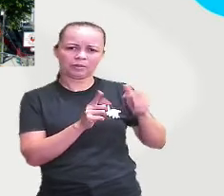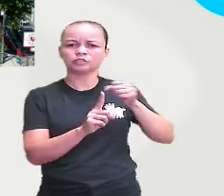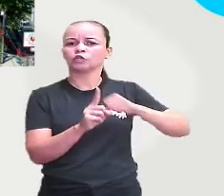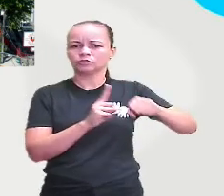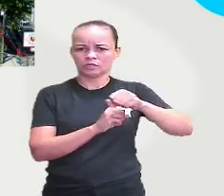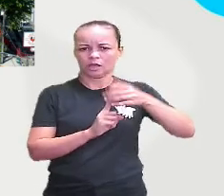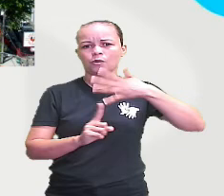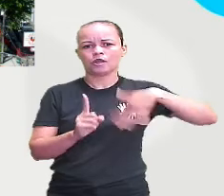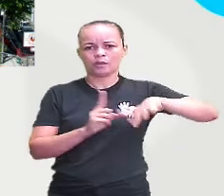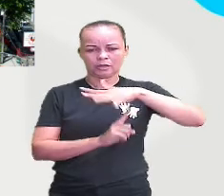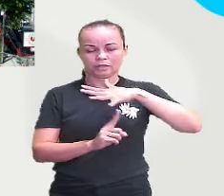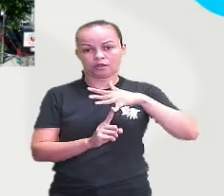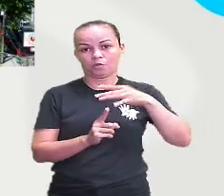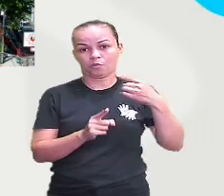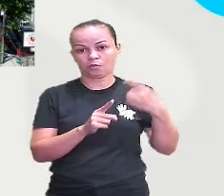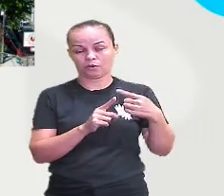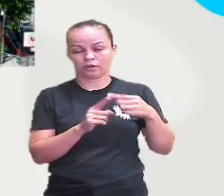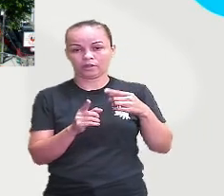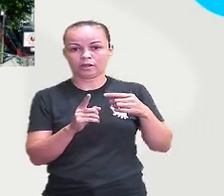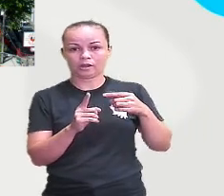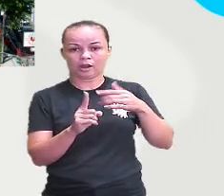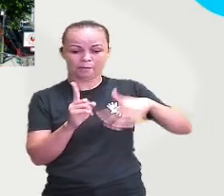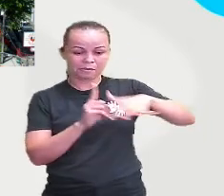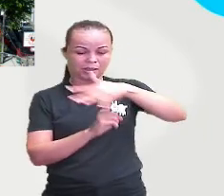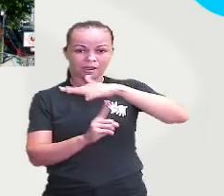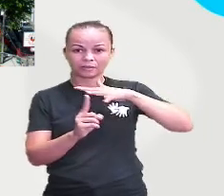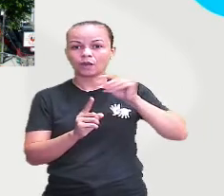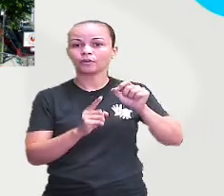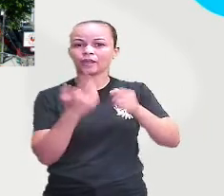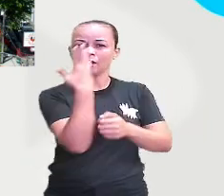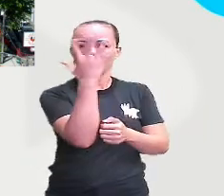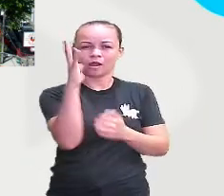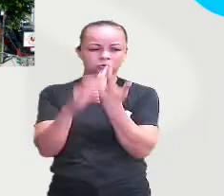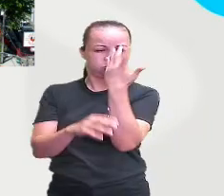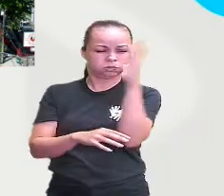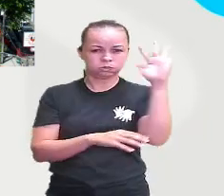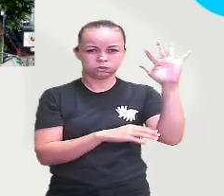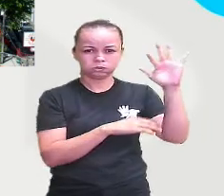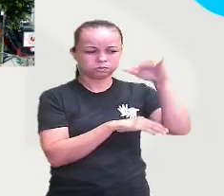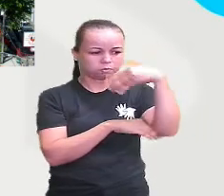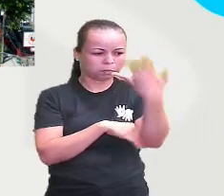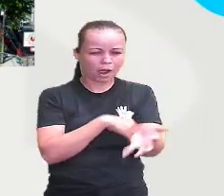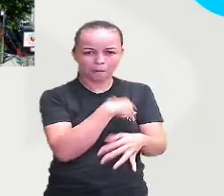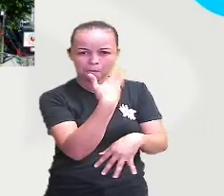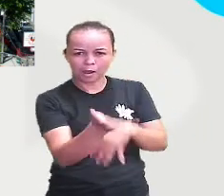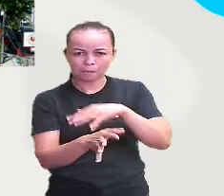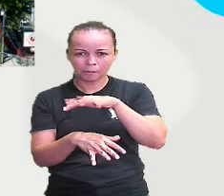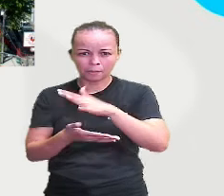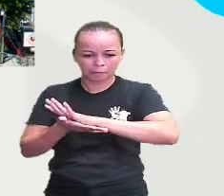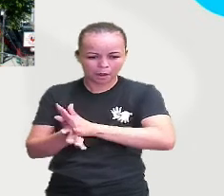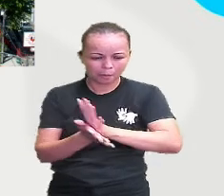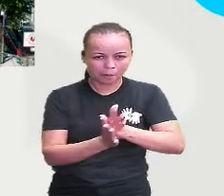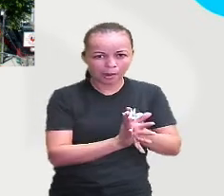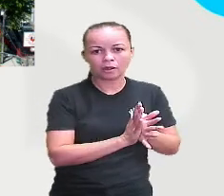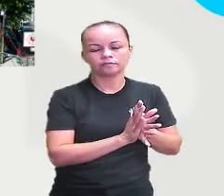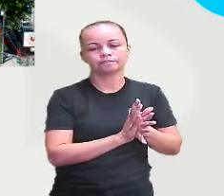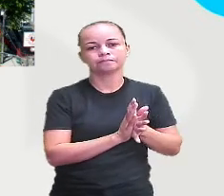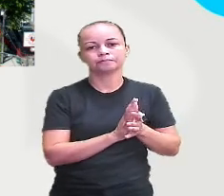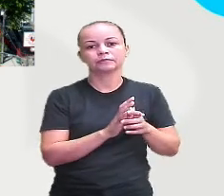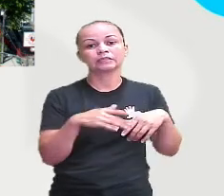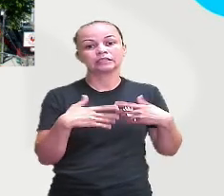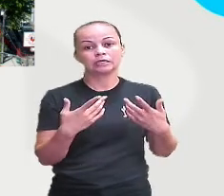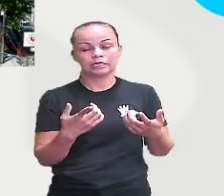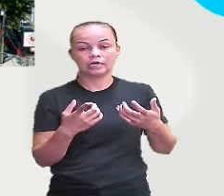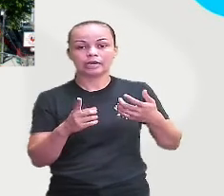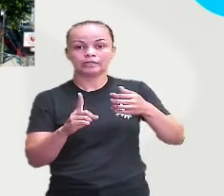e ambientais. Primeiro porque você está destruindo a natureza. Destruindo sem olhar para onde e para quem. E social, porque